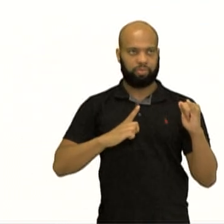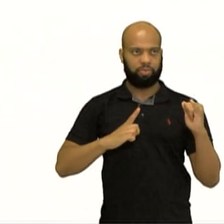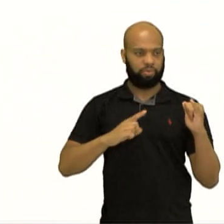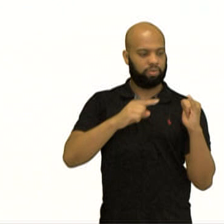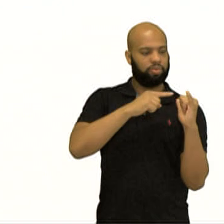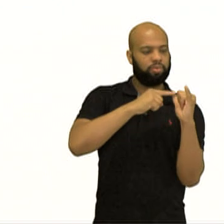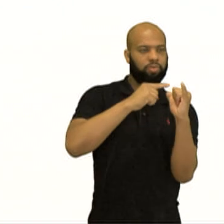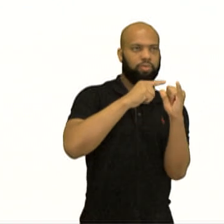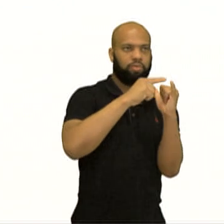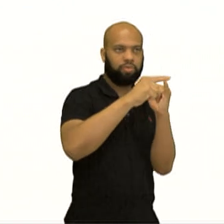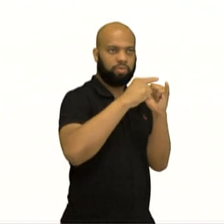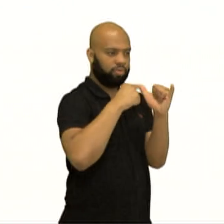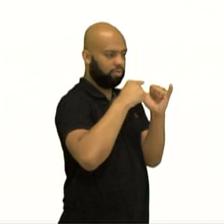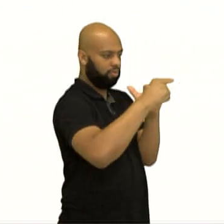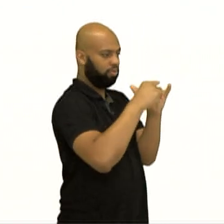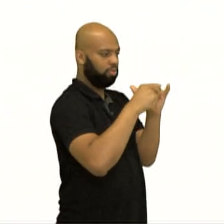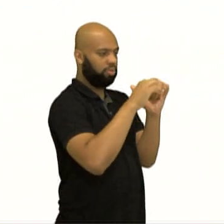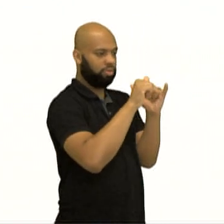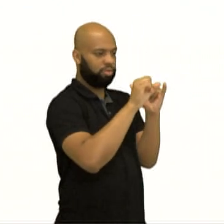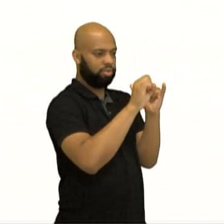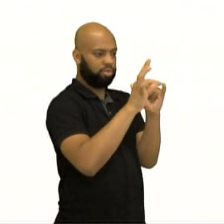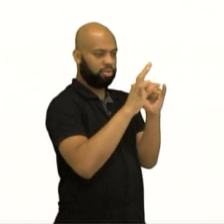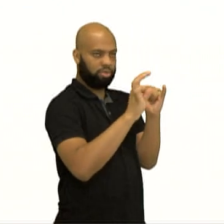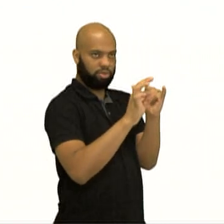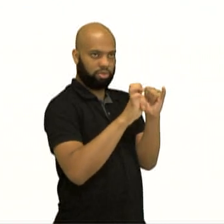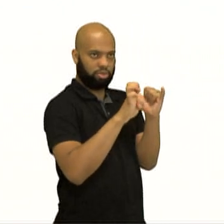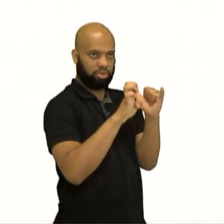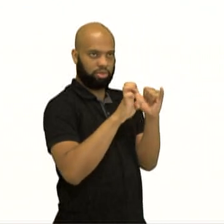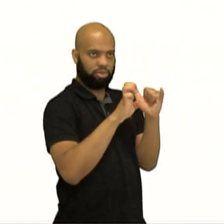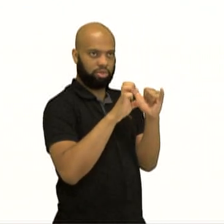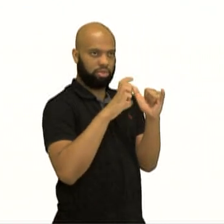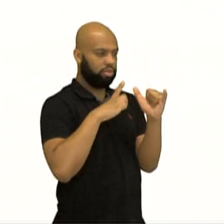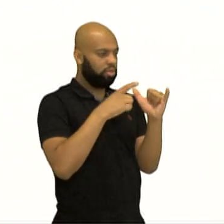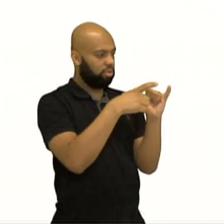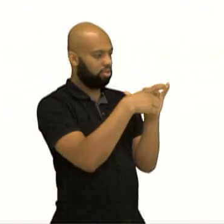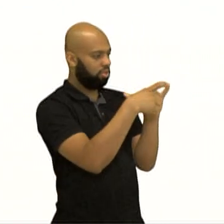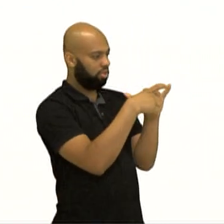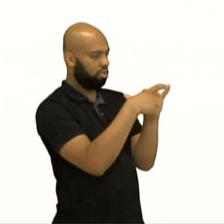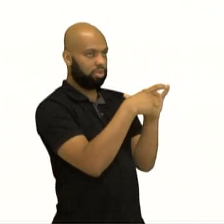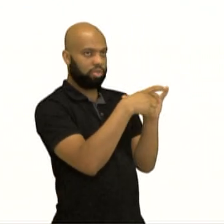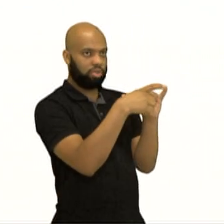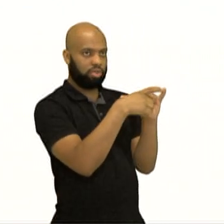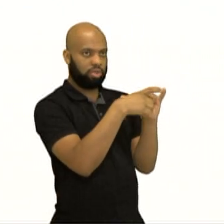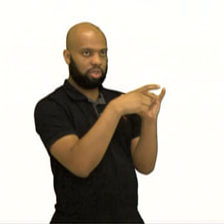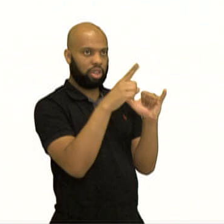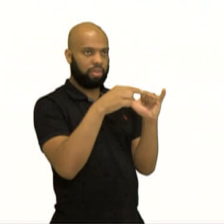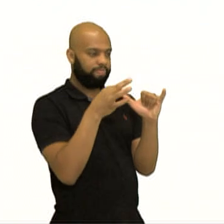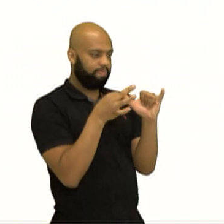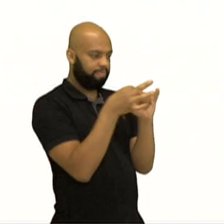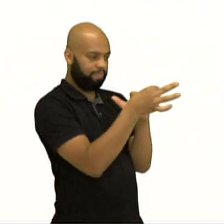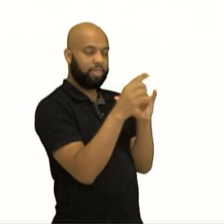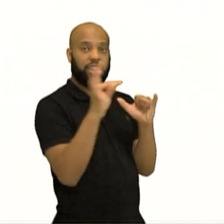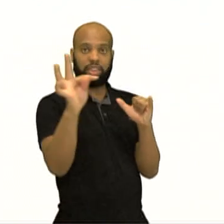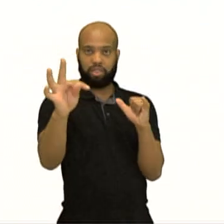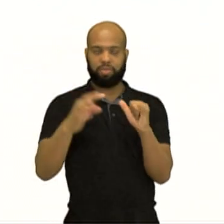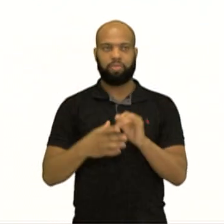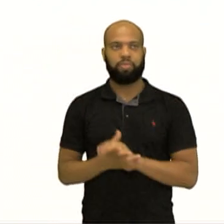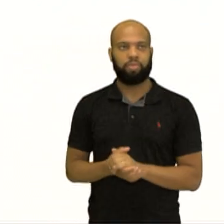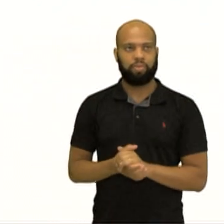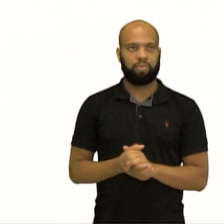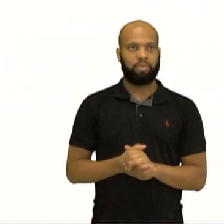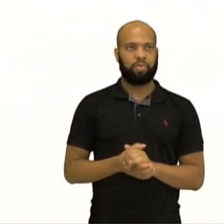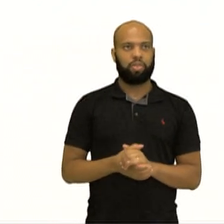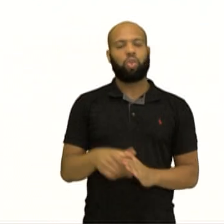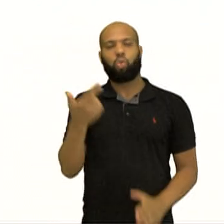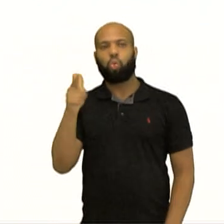haste, tá? E aqui a largura do T, que a gente chama, tá? Esse T aqui formando o T. Aqui um